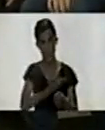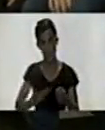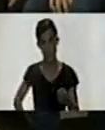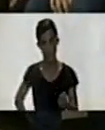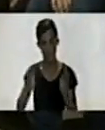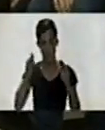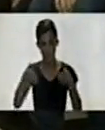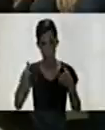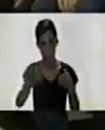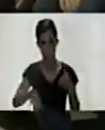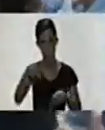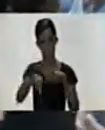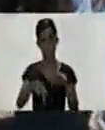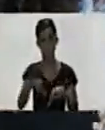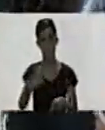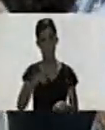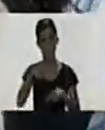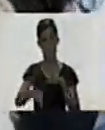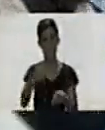ter um governo para a população.